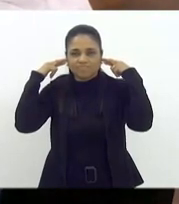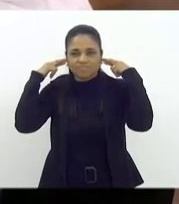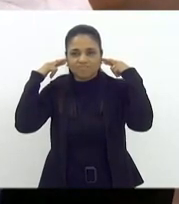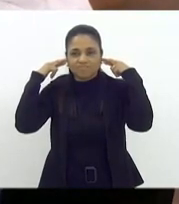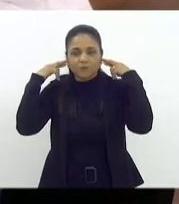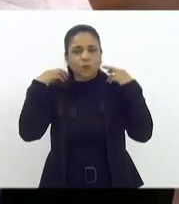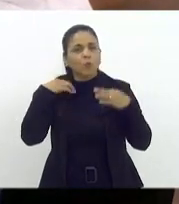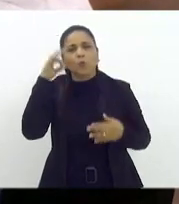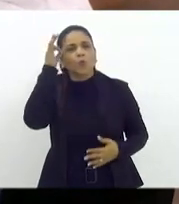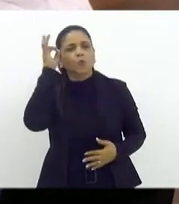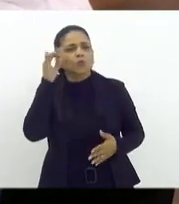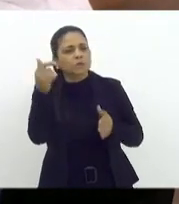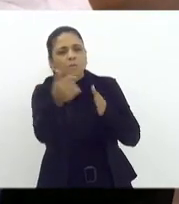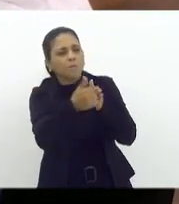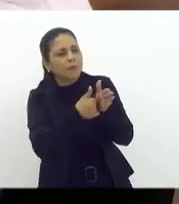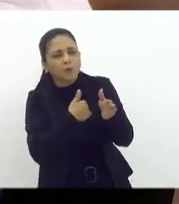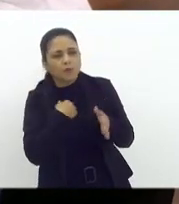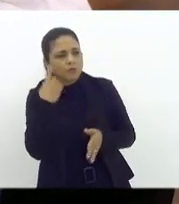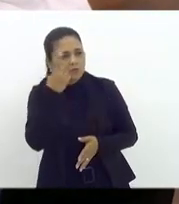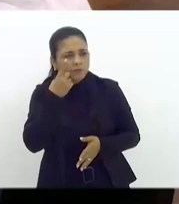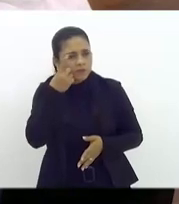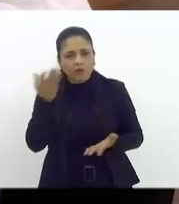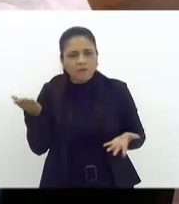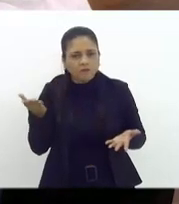não entendi a sua pergunta desculpa